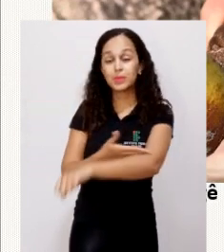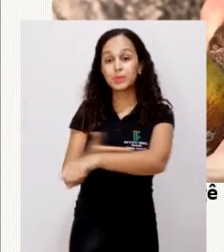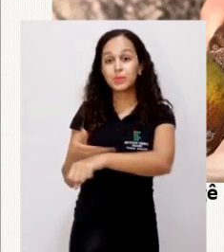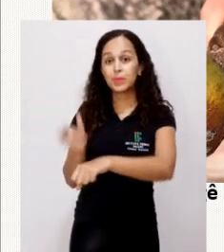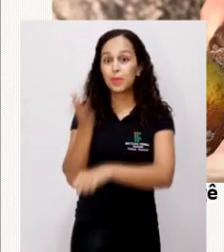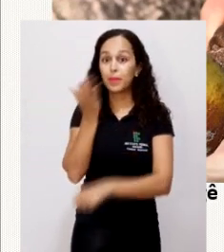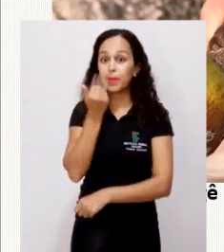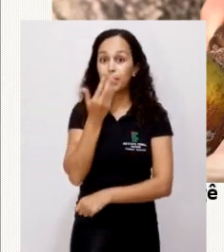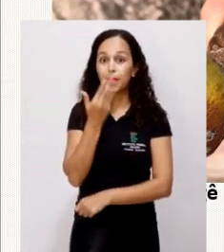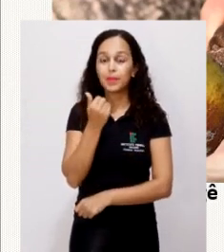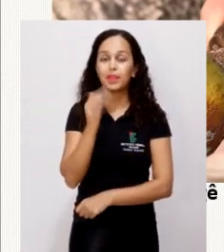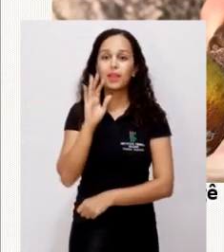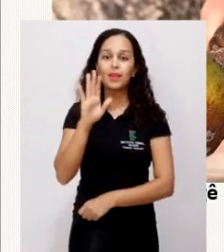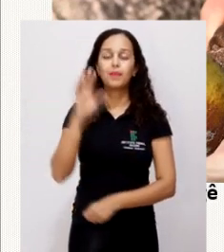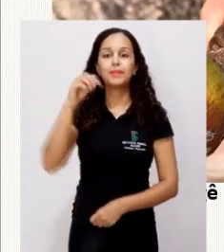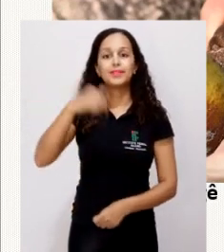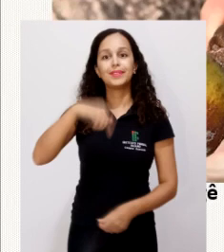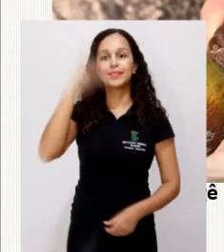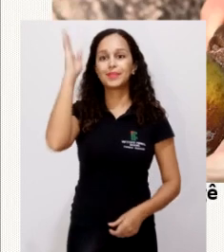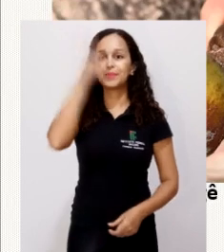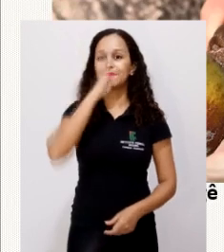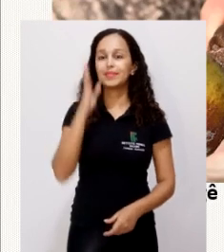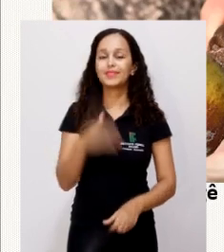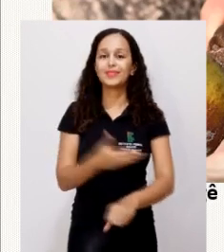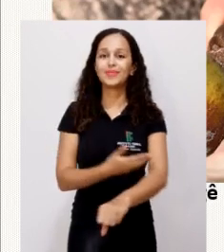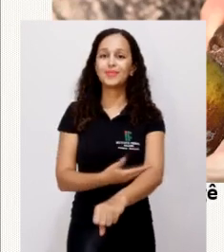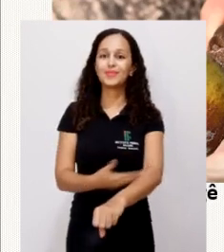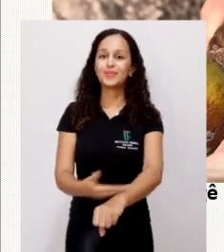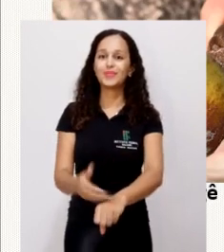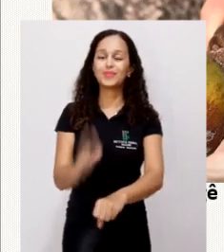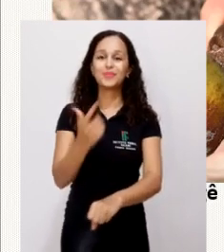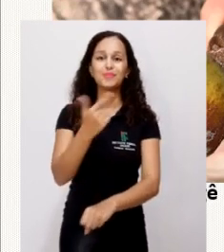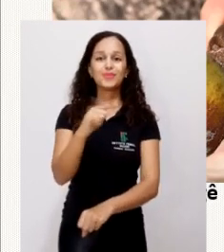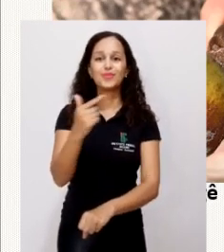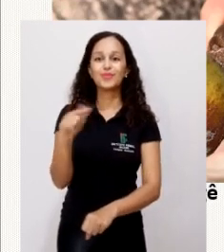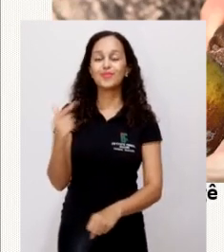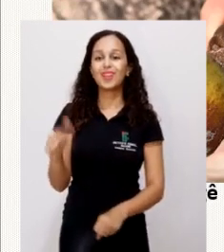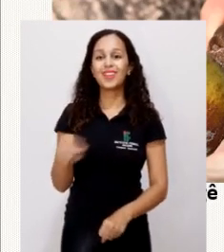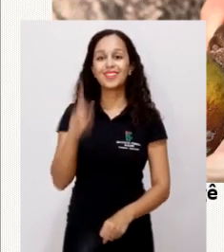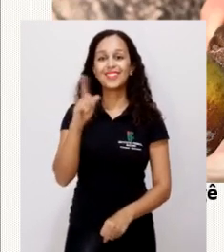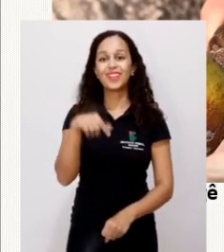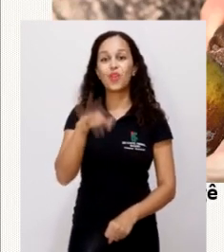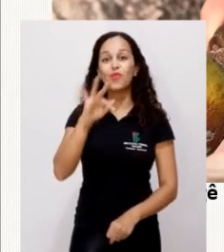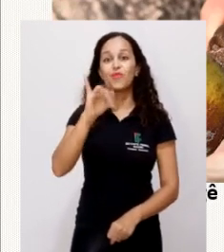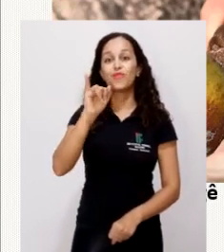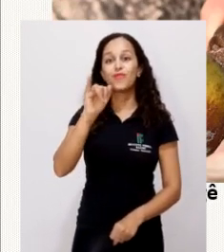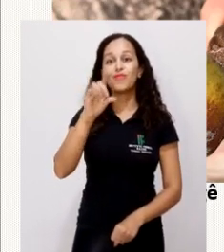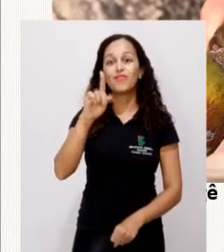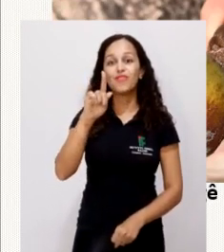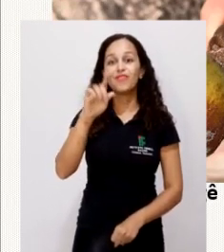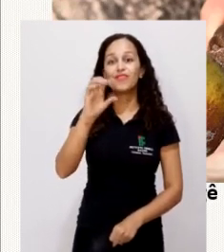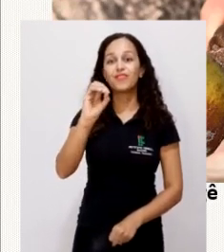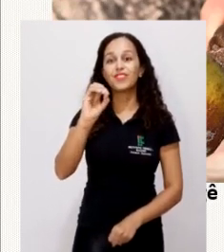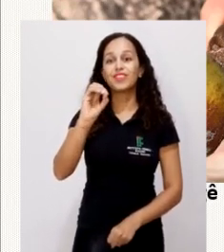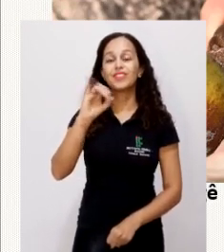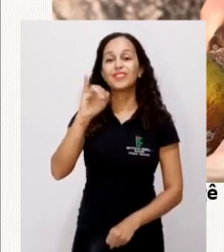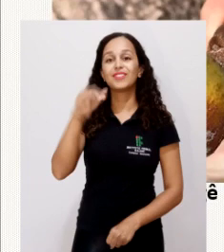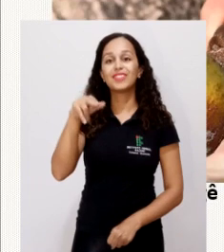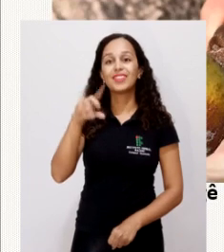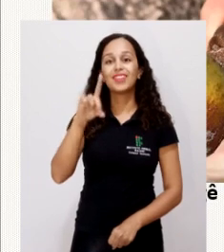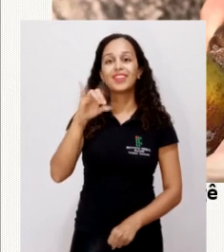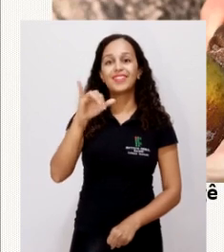e consumido. Porém, aqui no Brasil, a gente ainda não tem esse hábito de consumir o figo da Índia, que é o fruto da